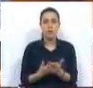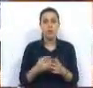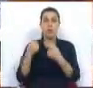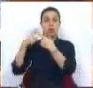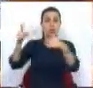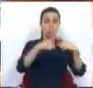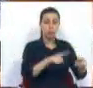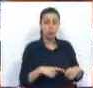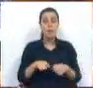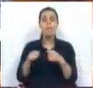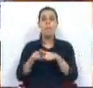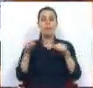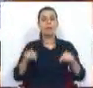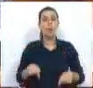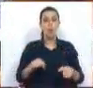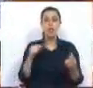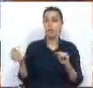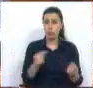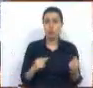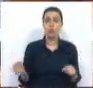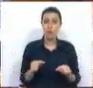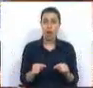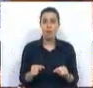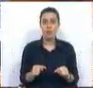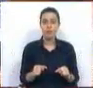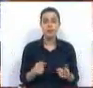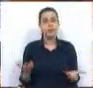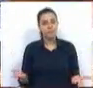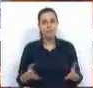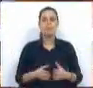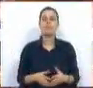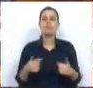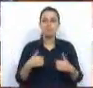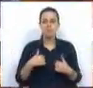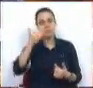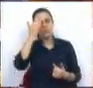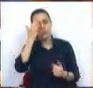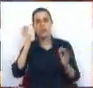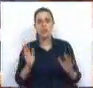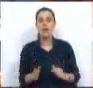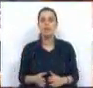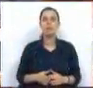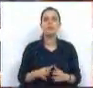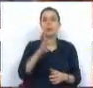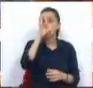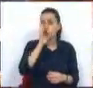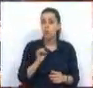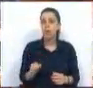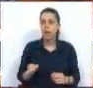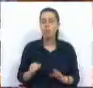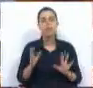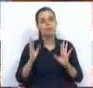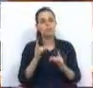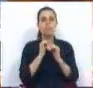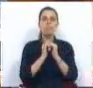dos diferentes partidos que hoje está em discussão. Isto é, nós consideramos que o Estado